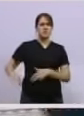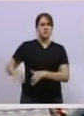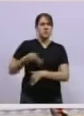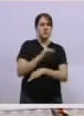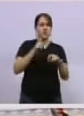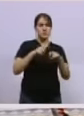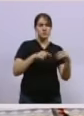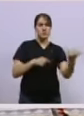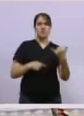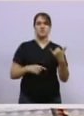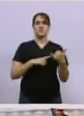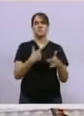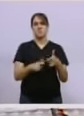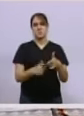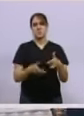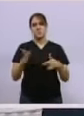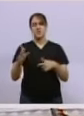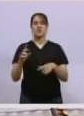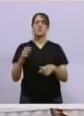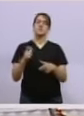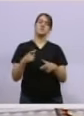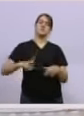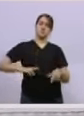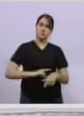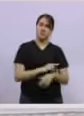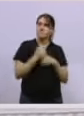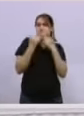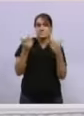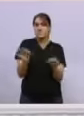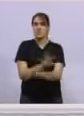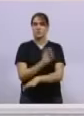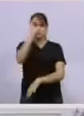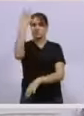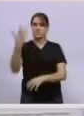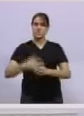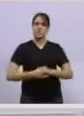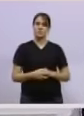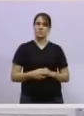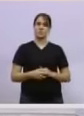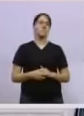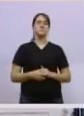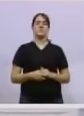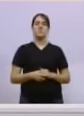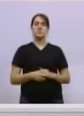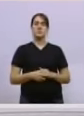saber que ele não está bem. Fígado. Pior do fígado é que ele não dói, né? Você fica